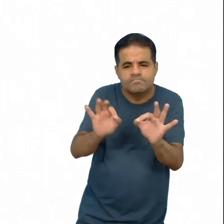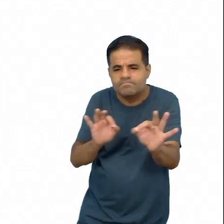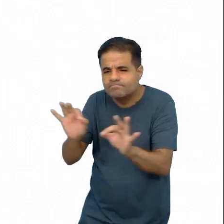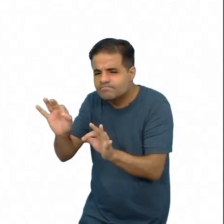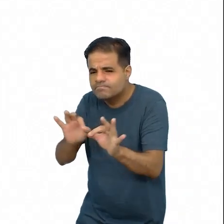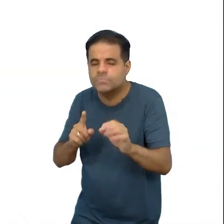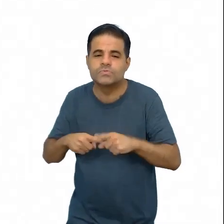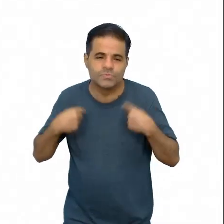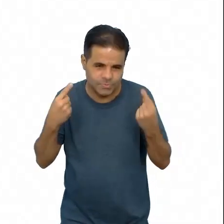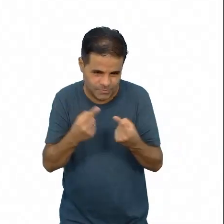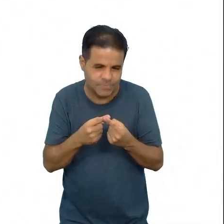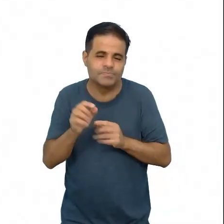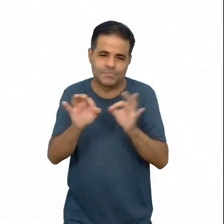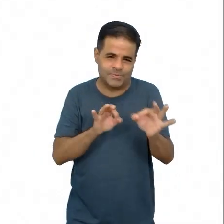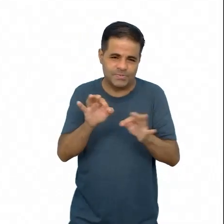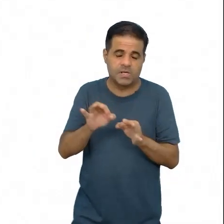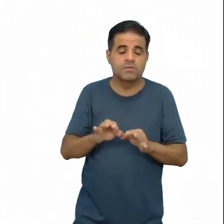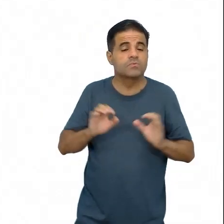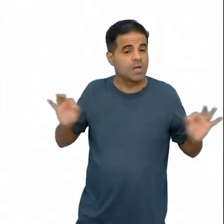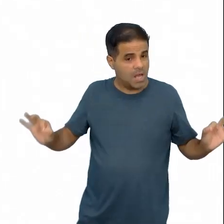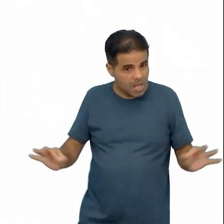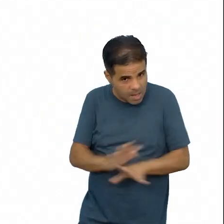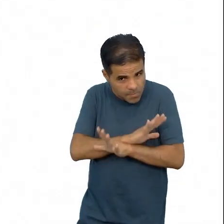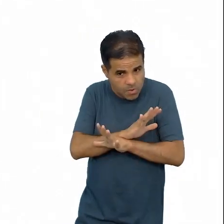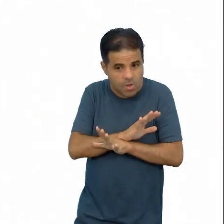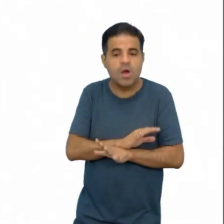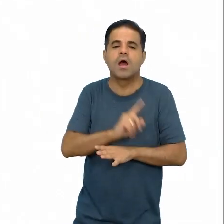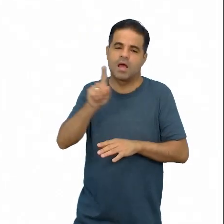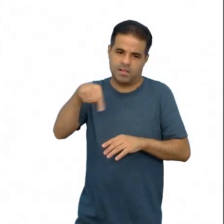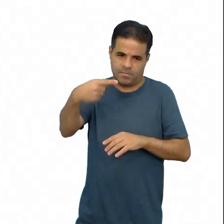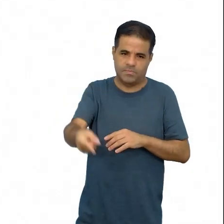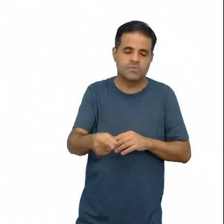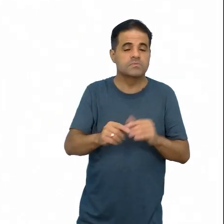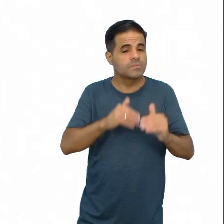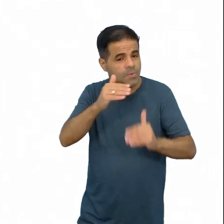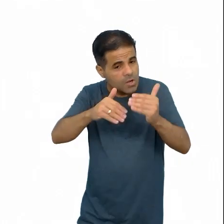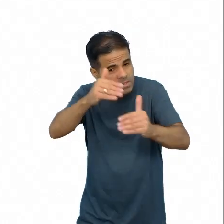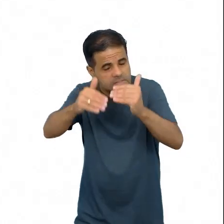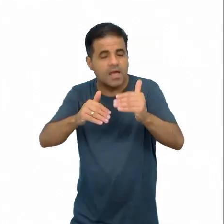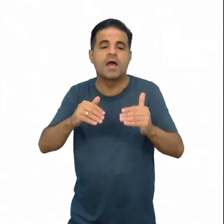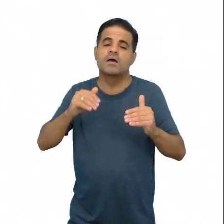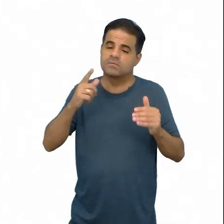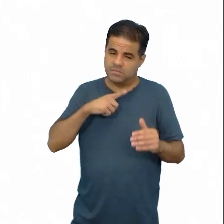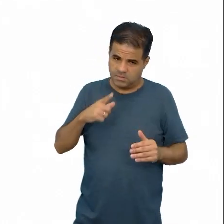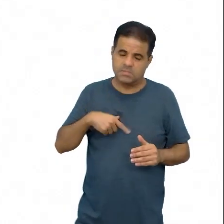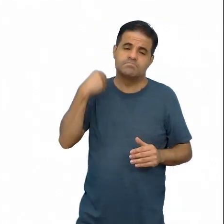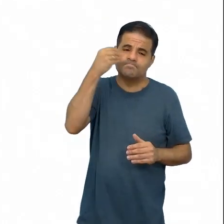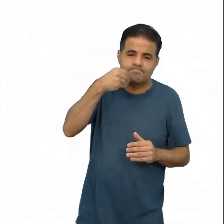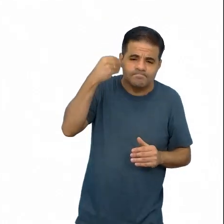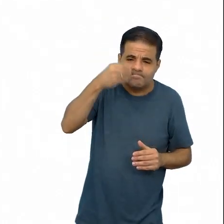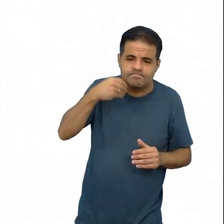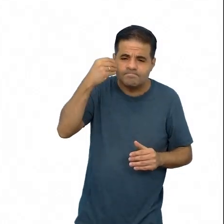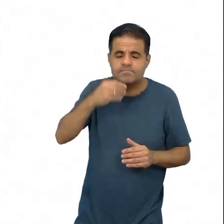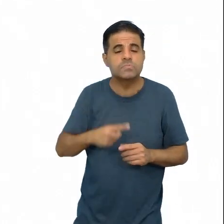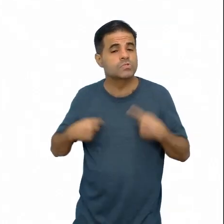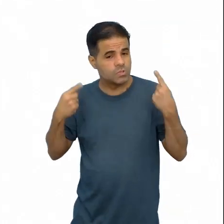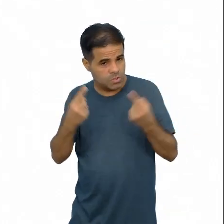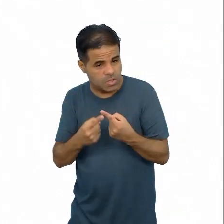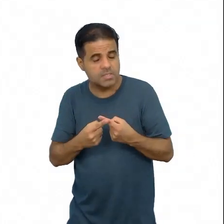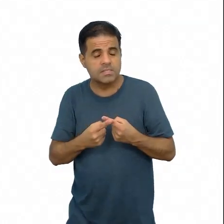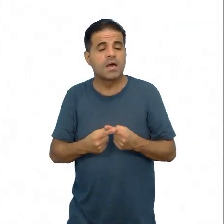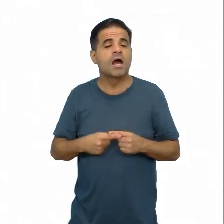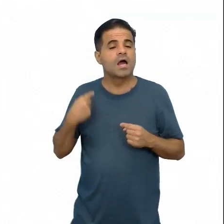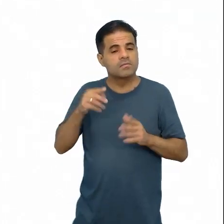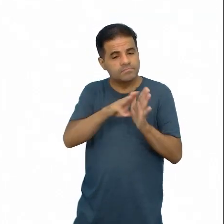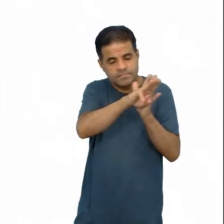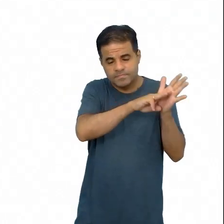planejamento do nosso projeto. Bom, feito isso, a gente faz o quê? O nosso processo de desenvolvimento de uma experiência nossa, o quê? Da